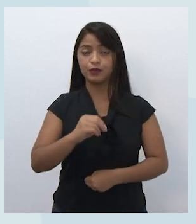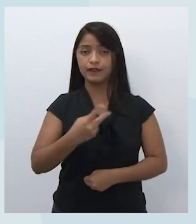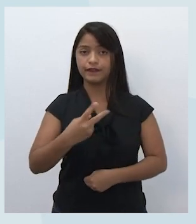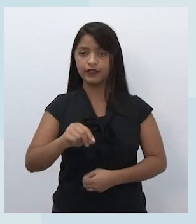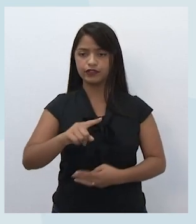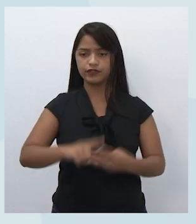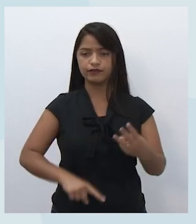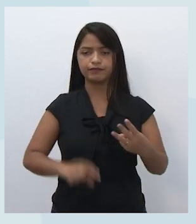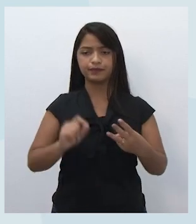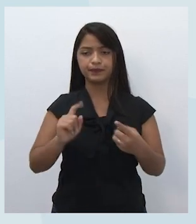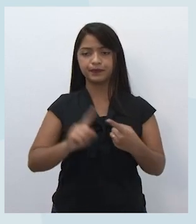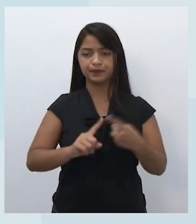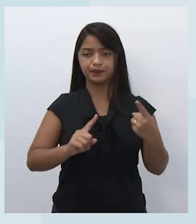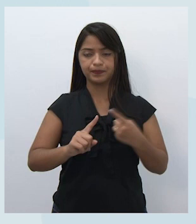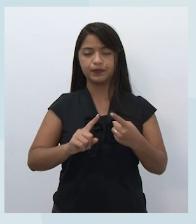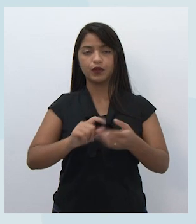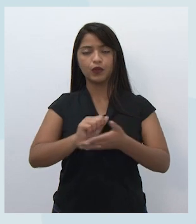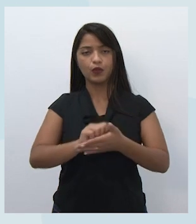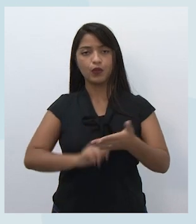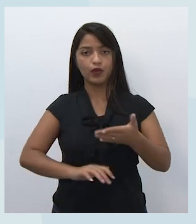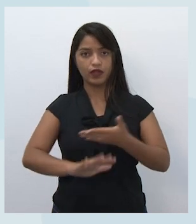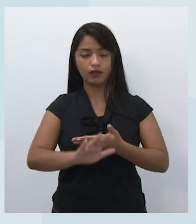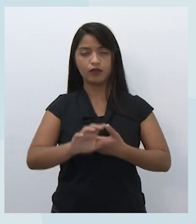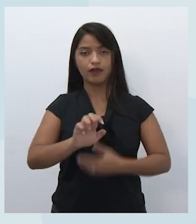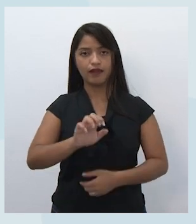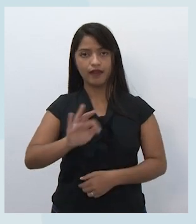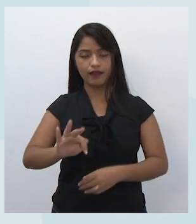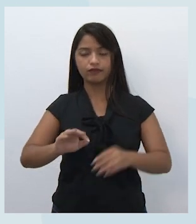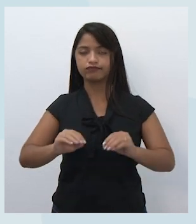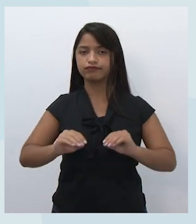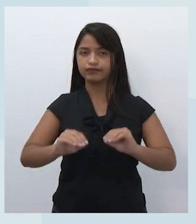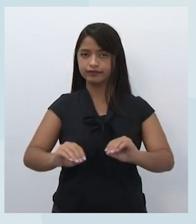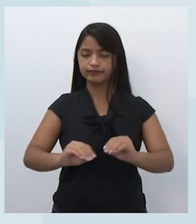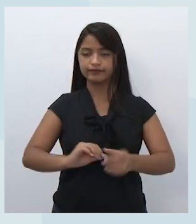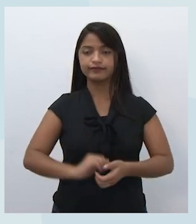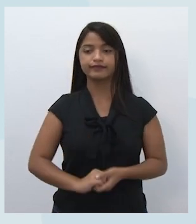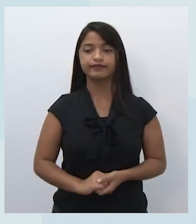ensino fundamental, do primeiro ao nono ano.